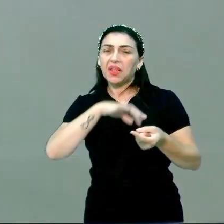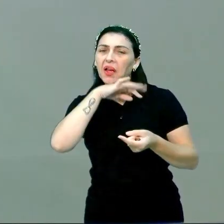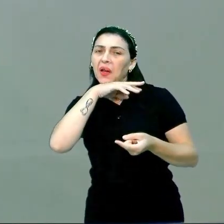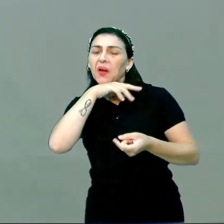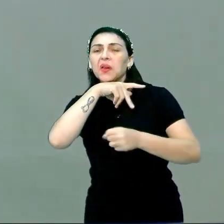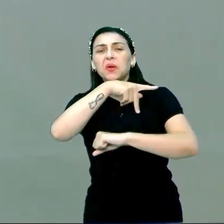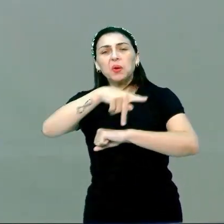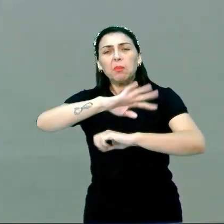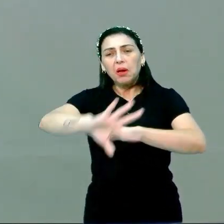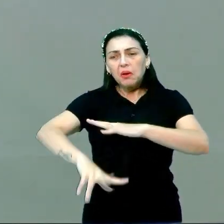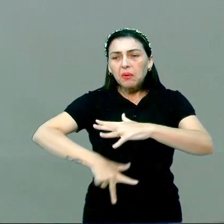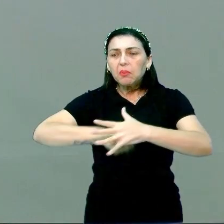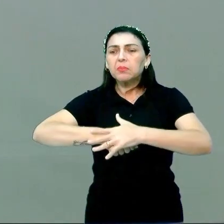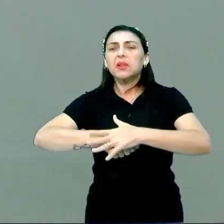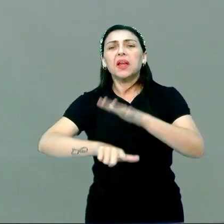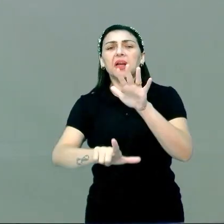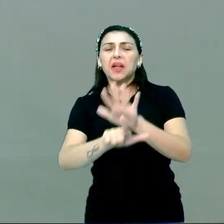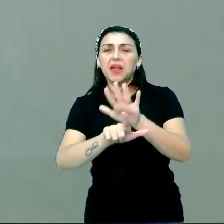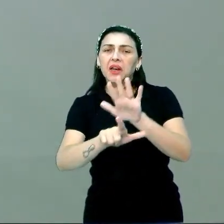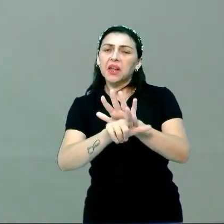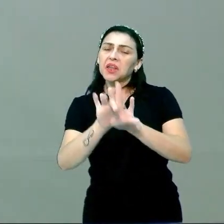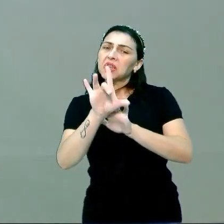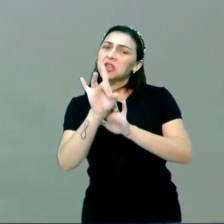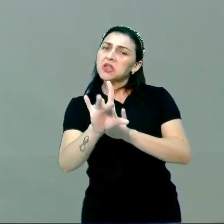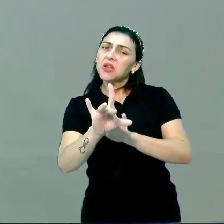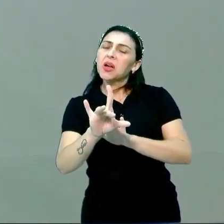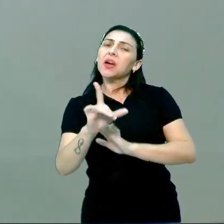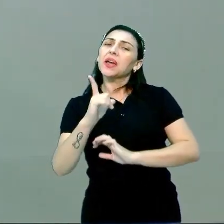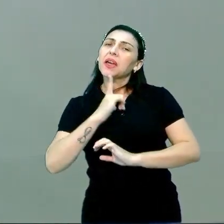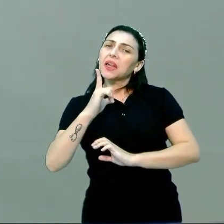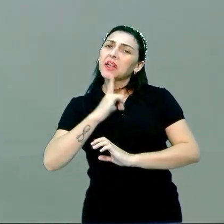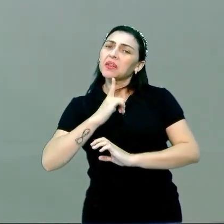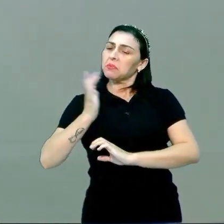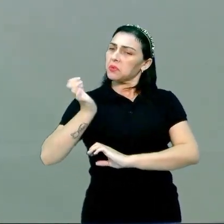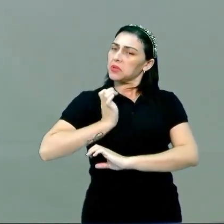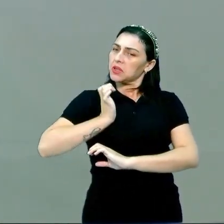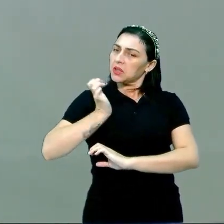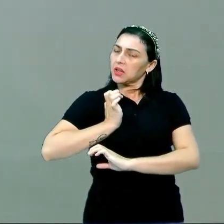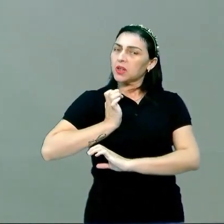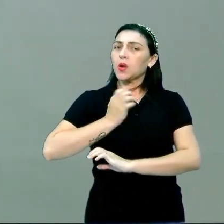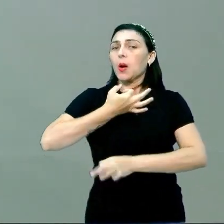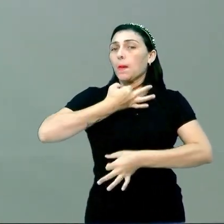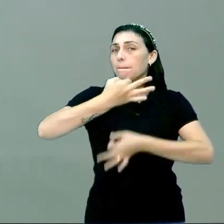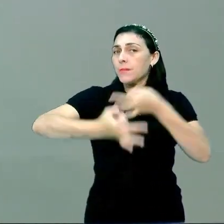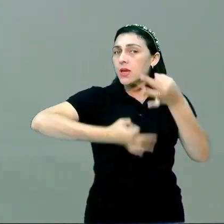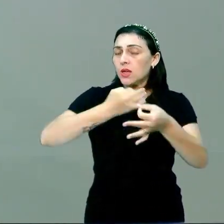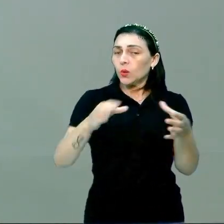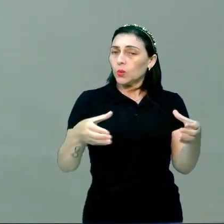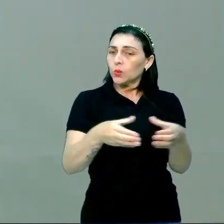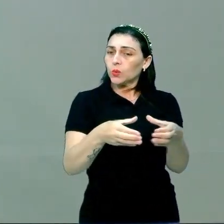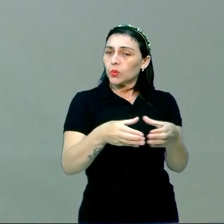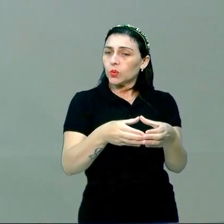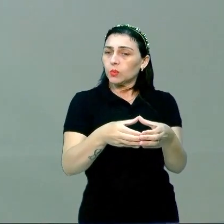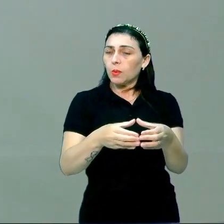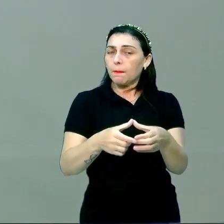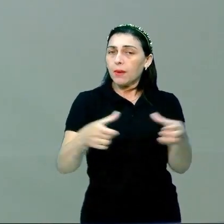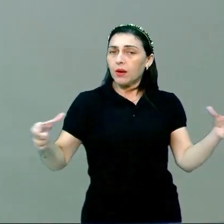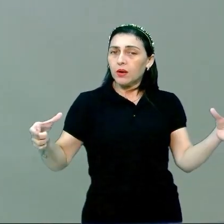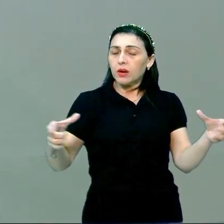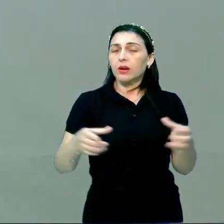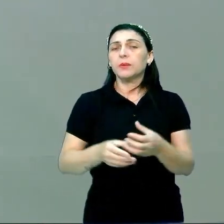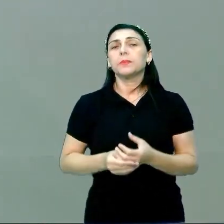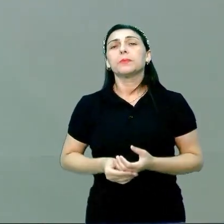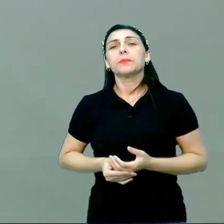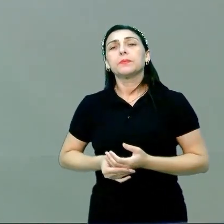país é corrupto, que as leis beneficiam quem está no poder. É uma opinião de massa. Então o enunciador ele coloca